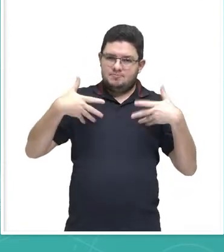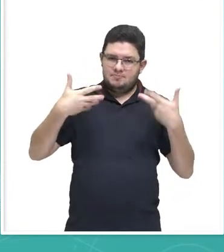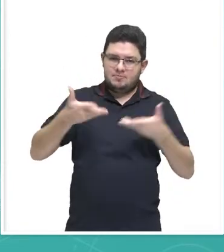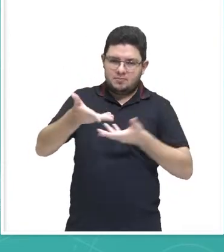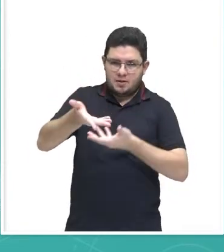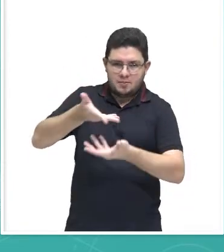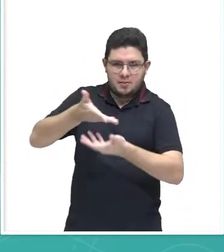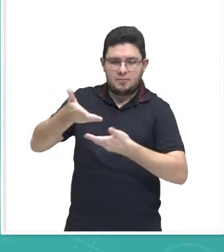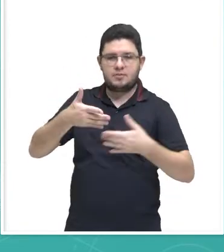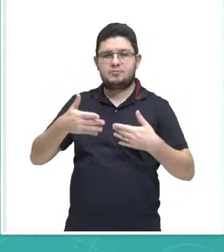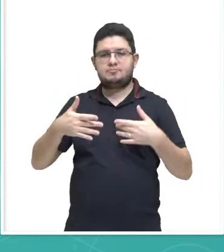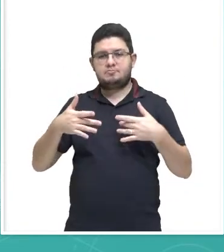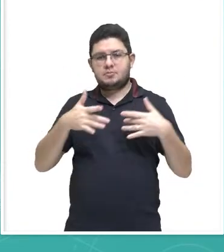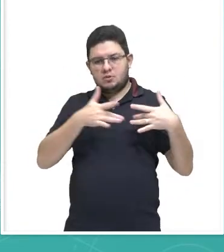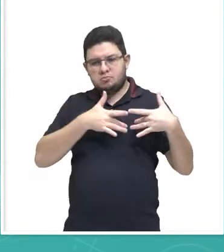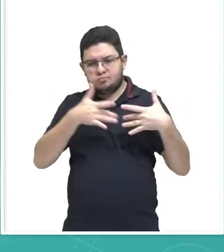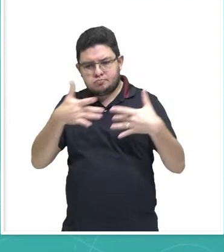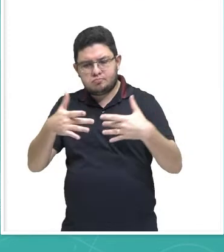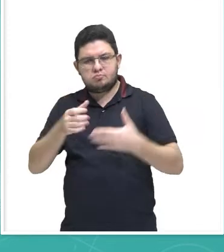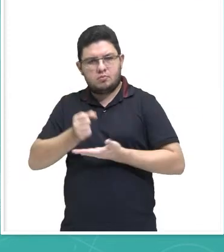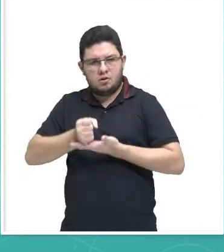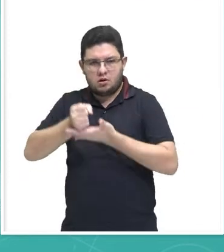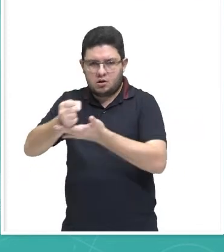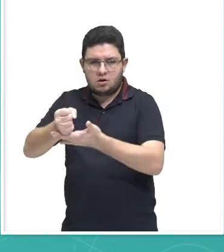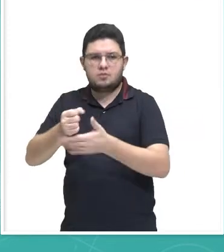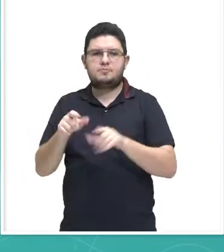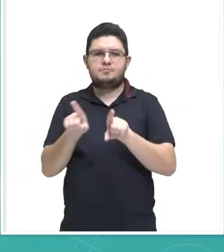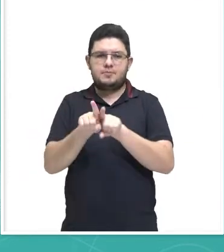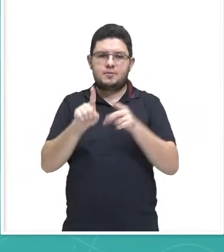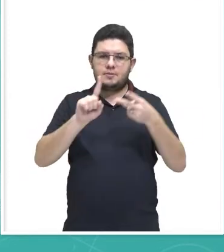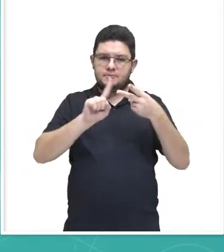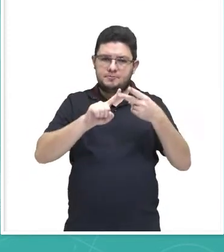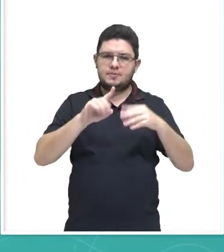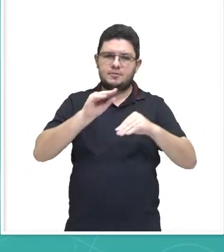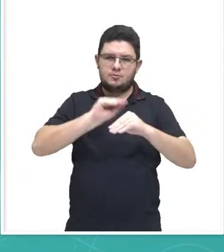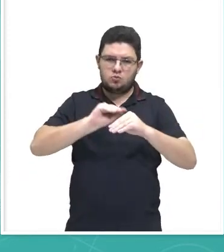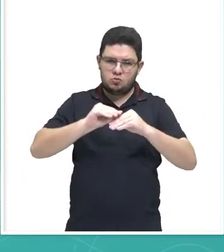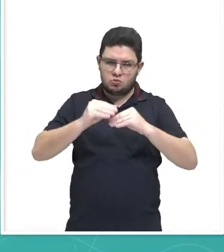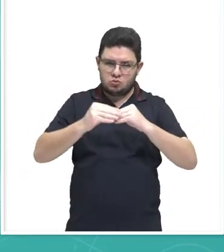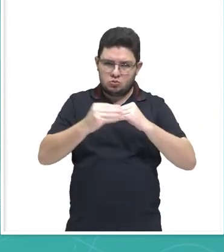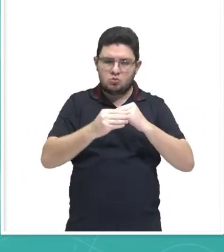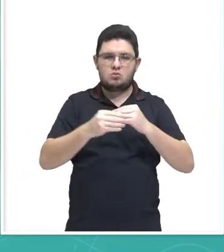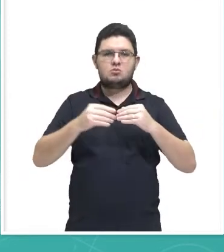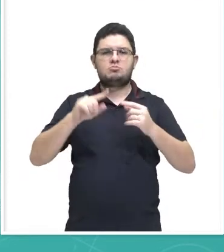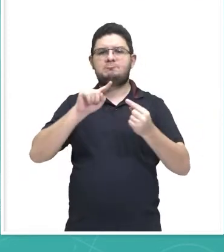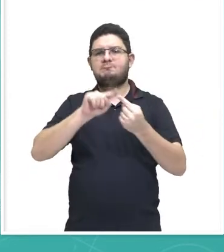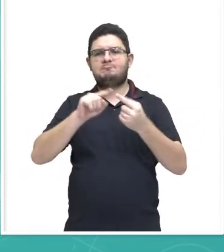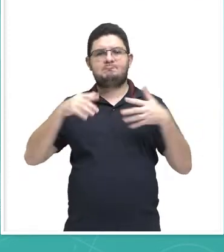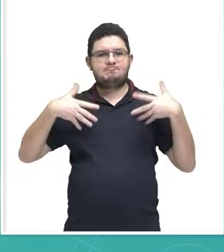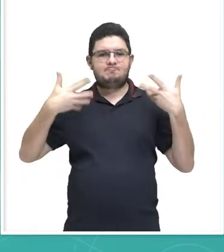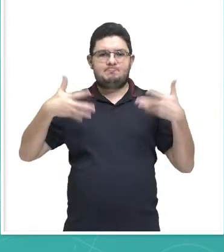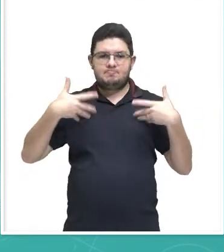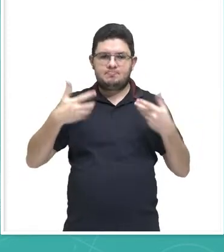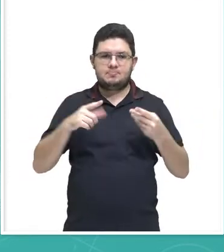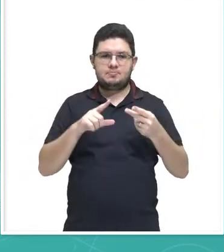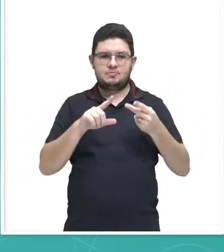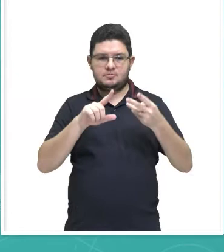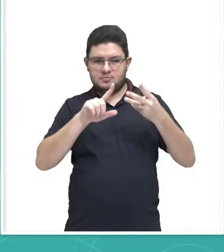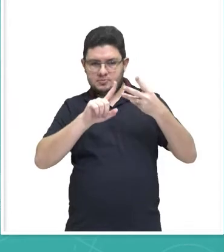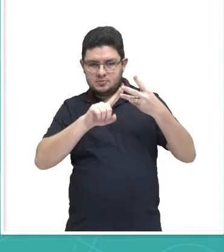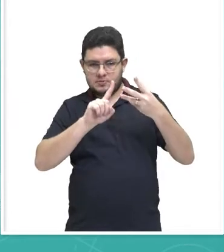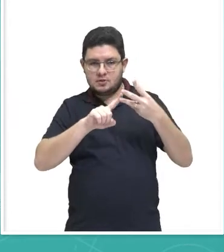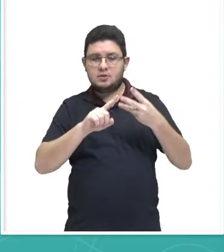espontânea, tem o caráter lúdico, ou seja, de diversão, certo? Possui regras livres